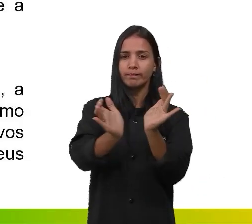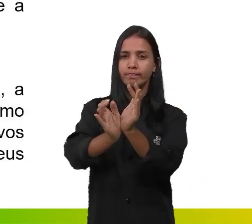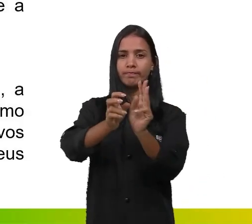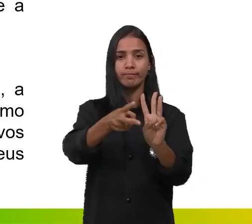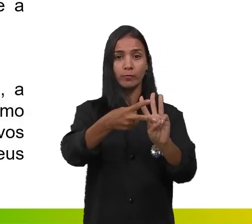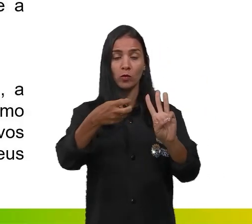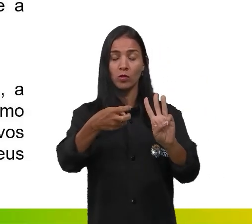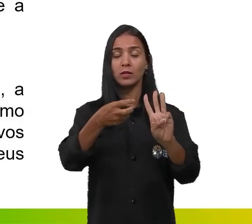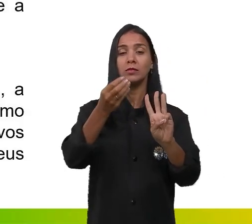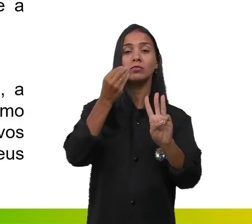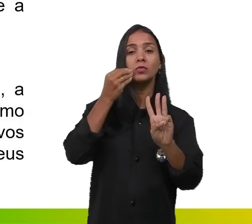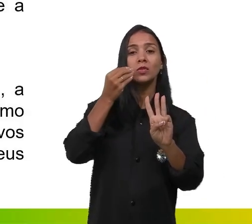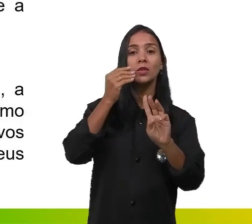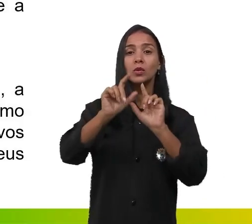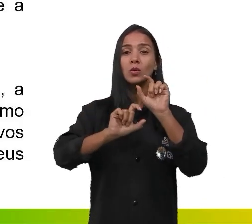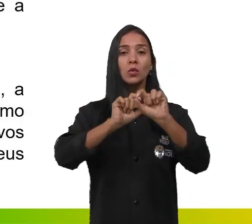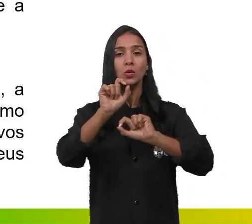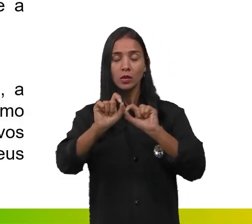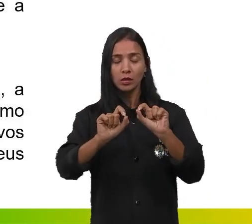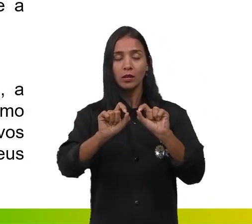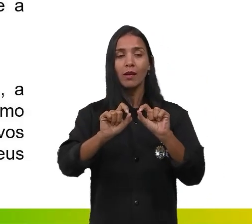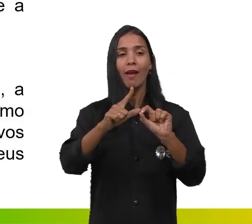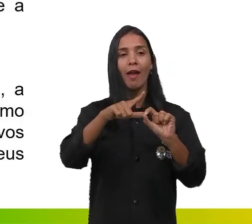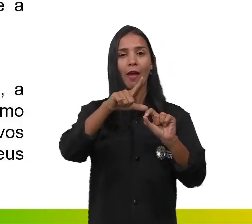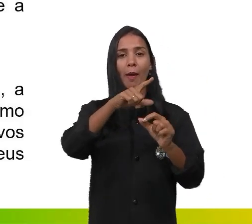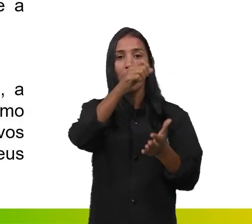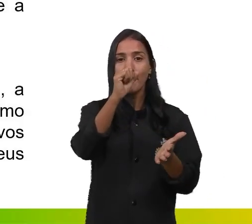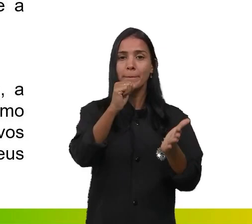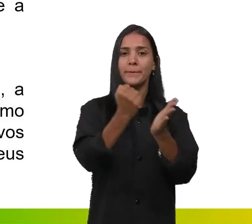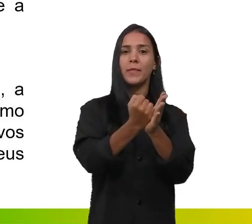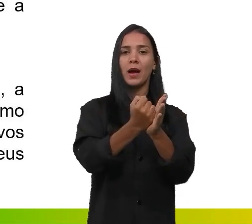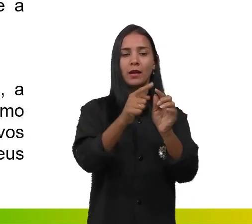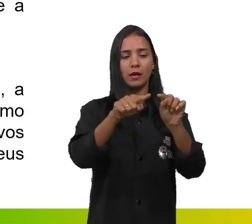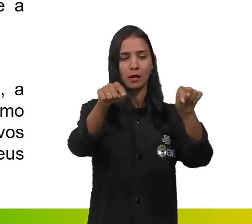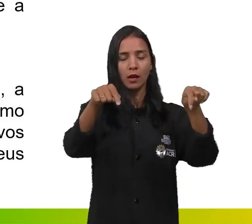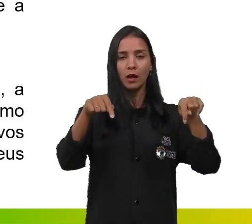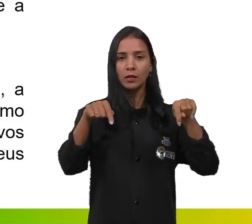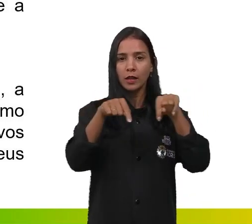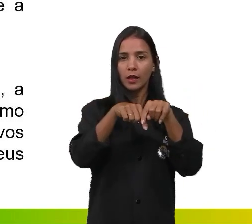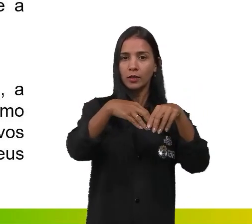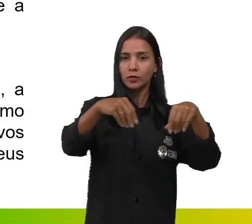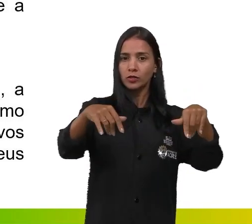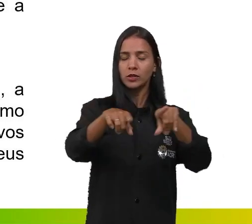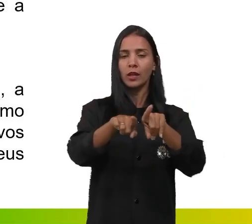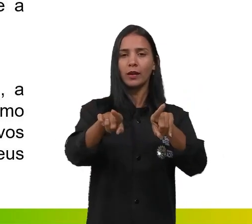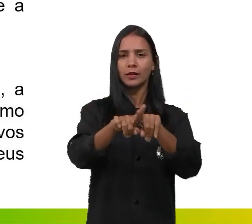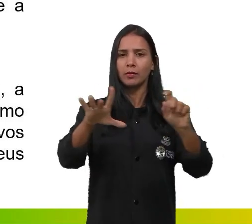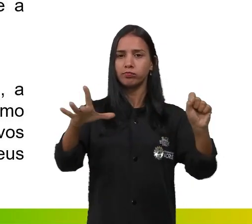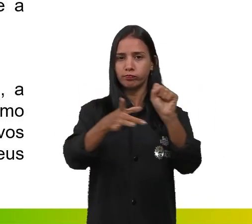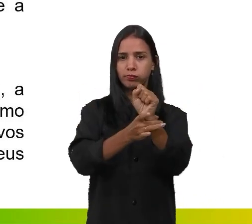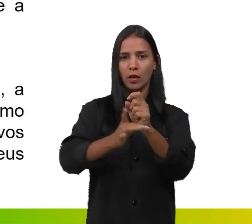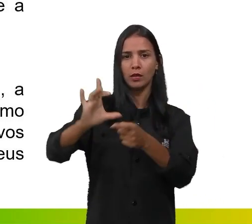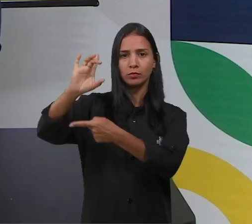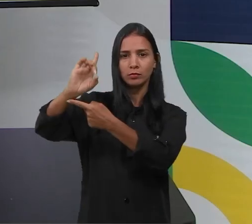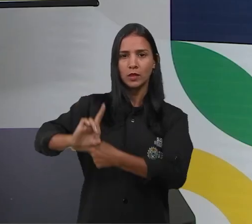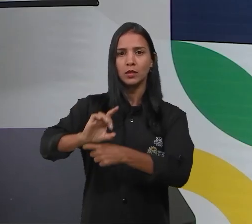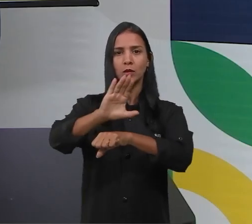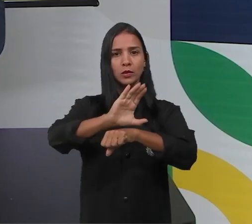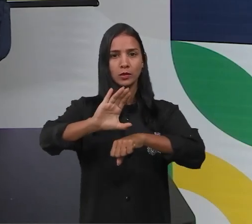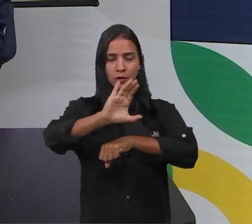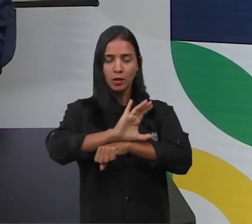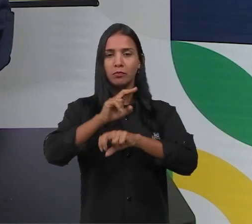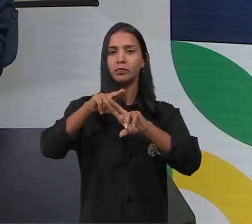busca a demarcação de terras e a defesa dos direitos constitucionais. Então, esses movimentos